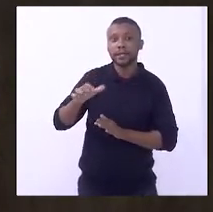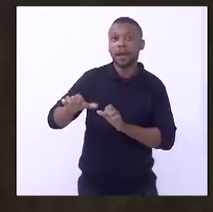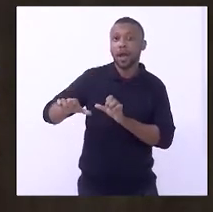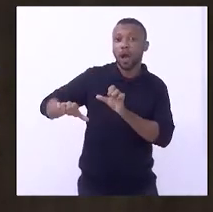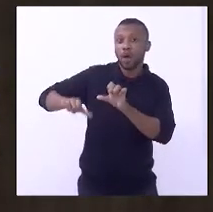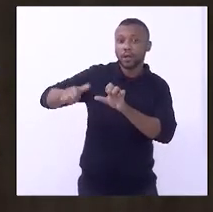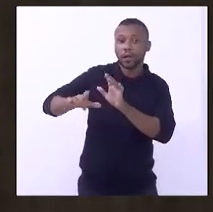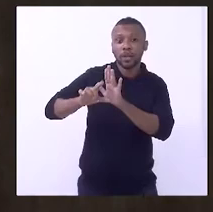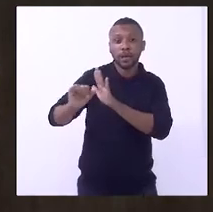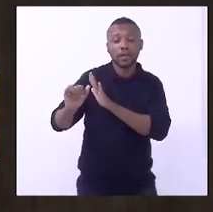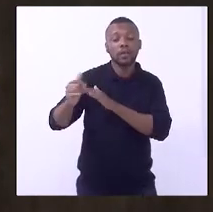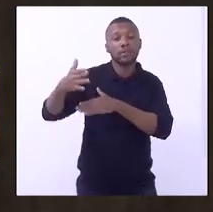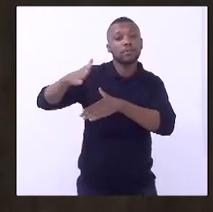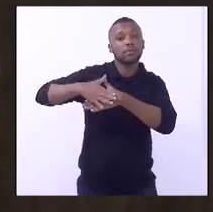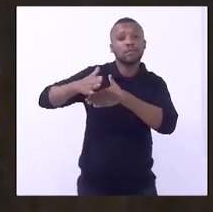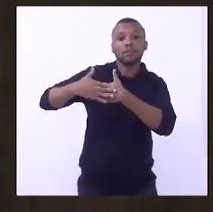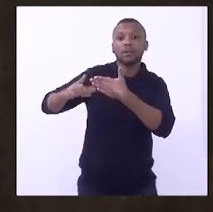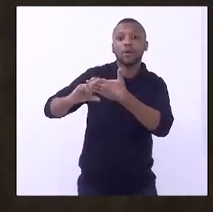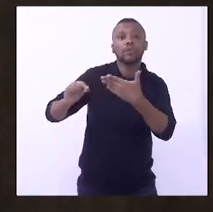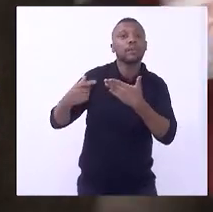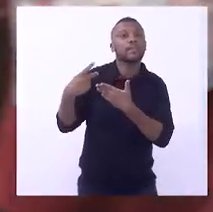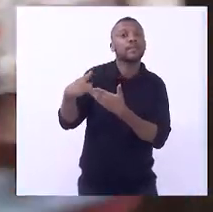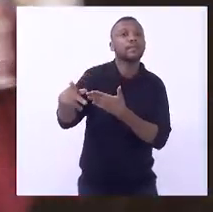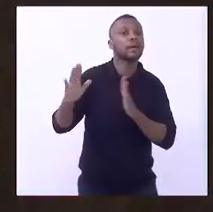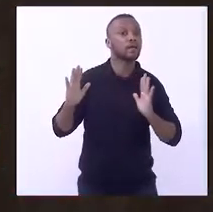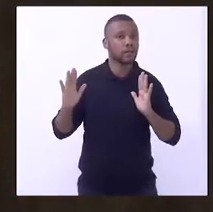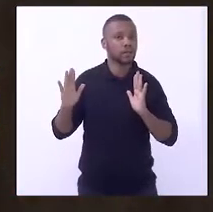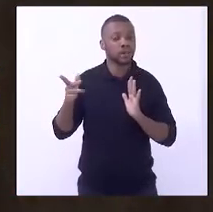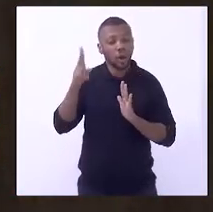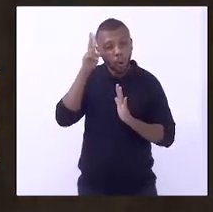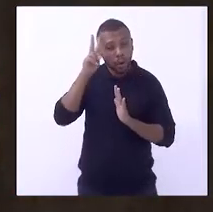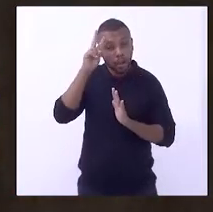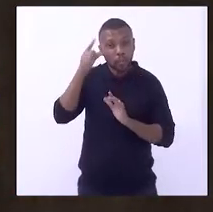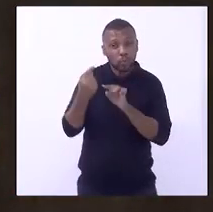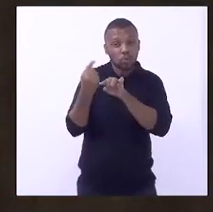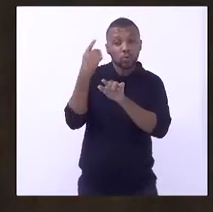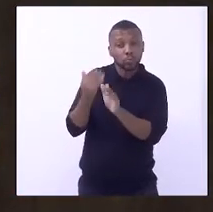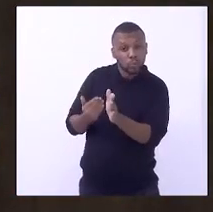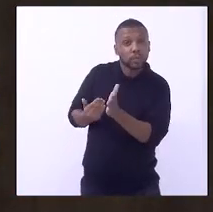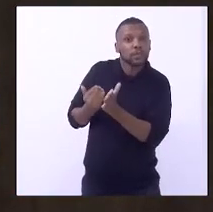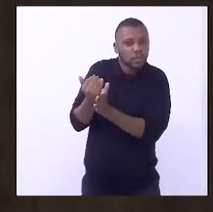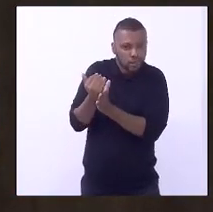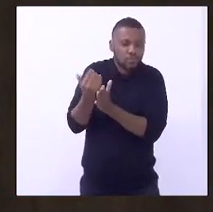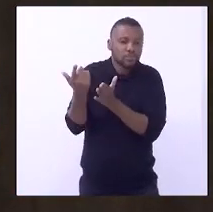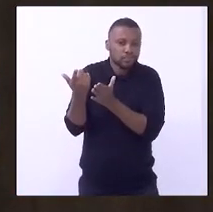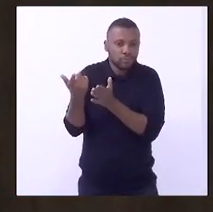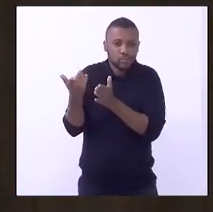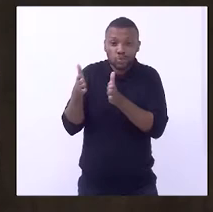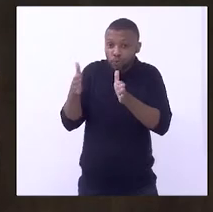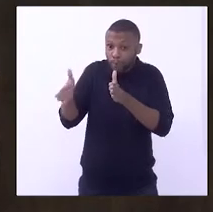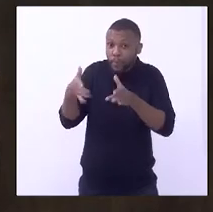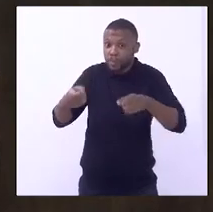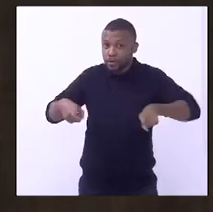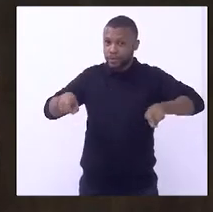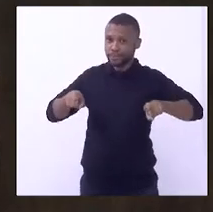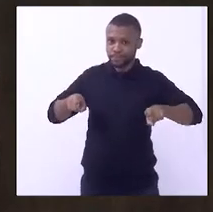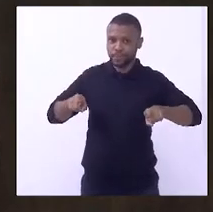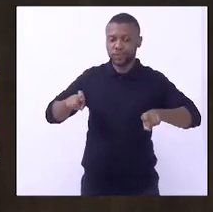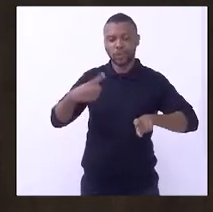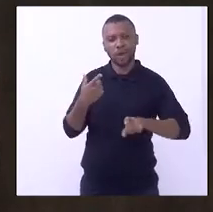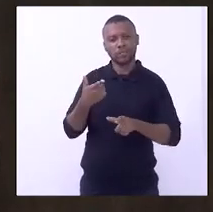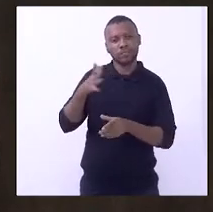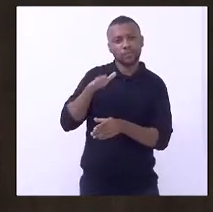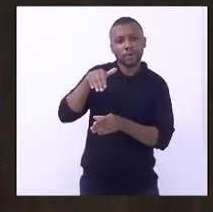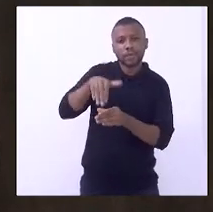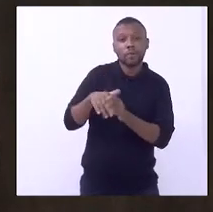do próprio deputado, que lembro, né, de votarmos no início da legislatura um projeto, né,